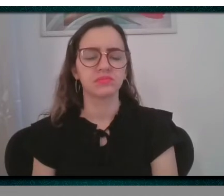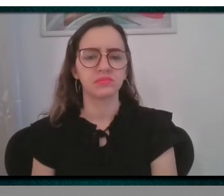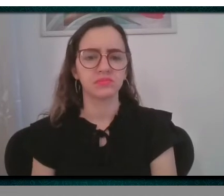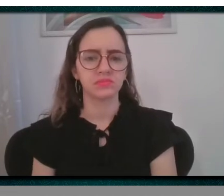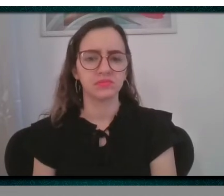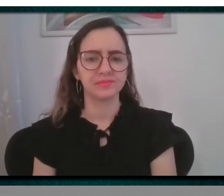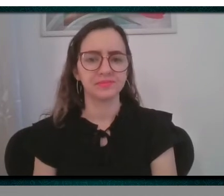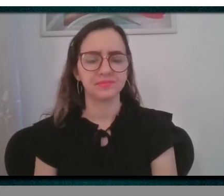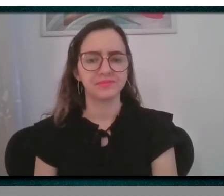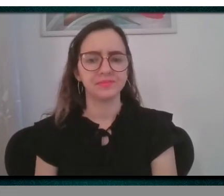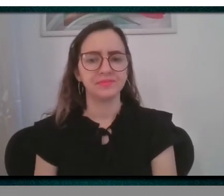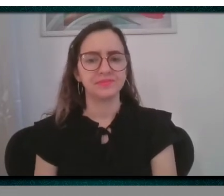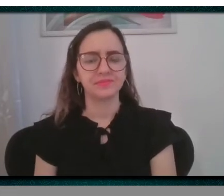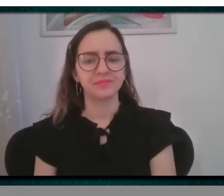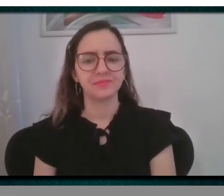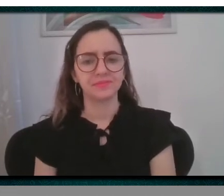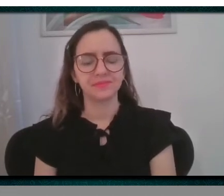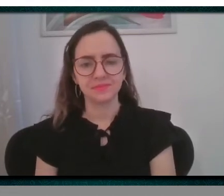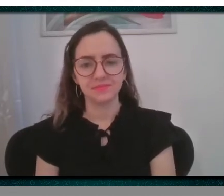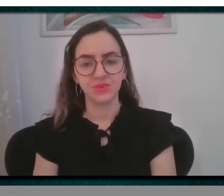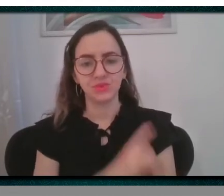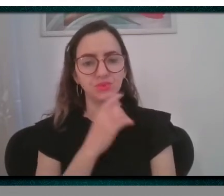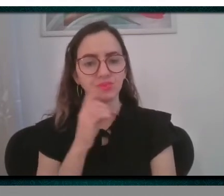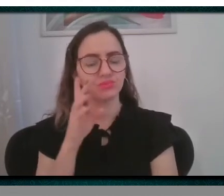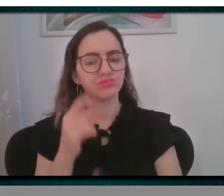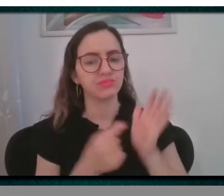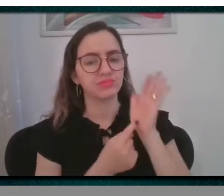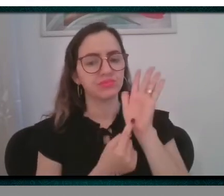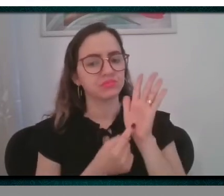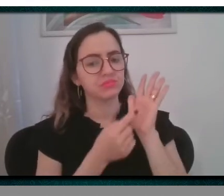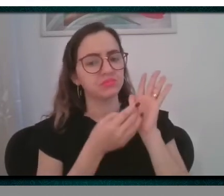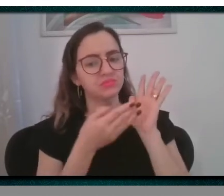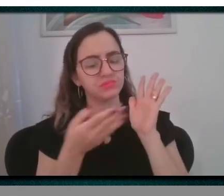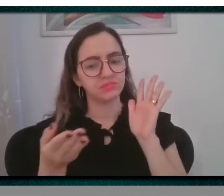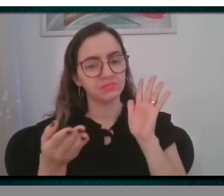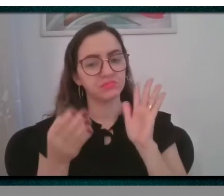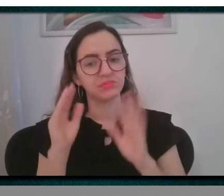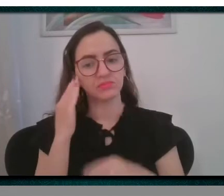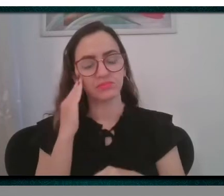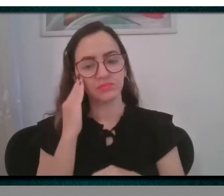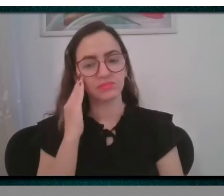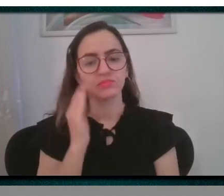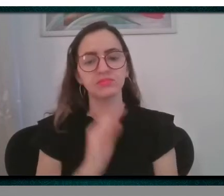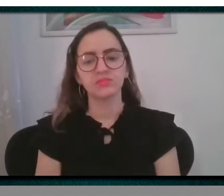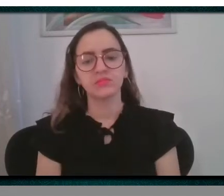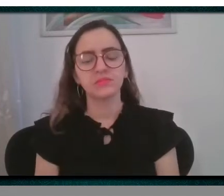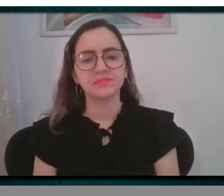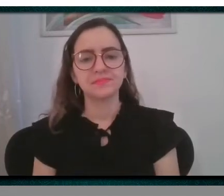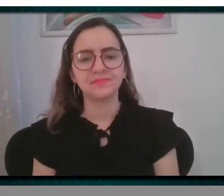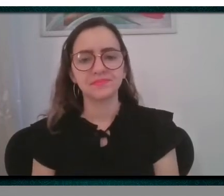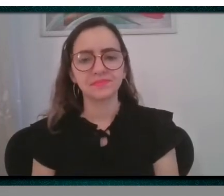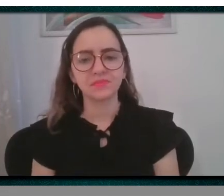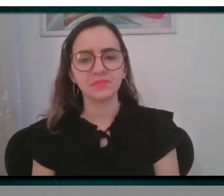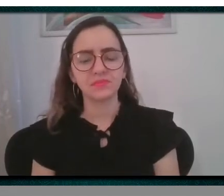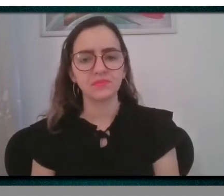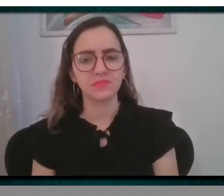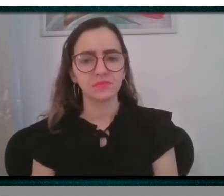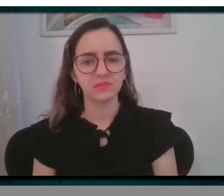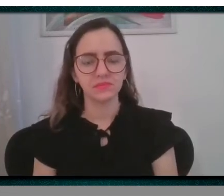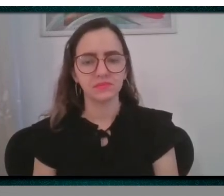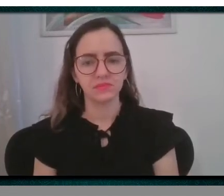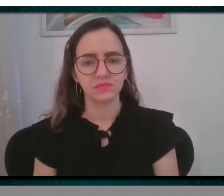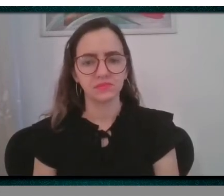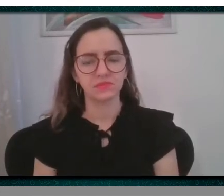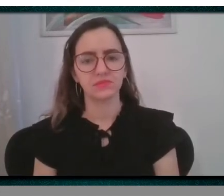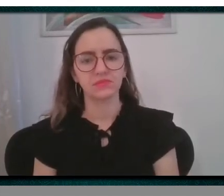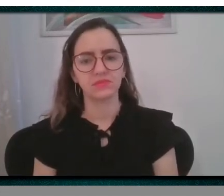só apresentando. A gente vai falar basicamente de química teórica aqui, da química inorgânica, da química, equilíbrio químico teórico.